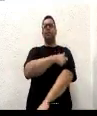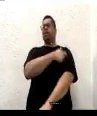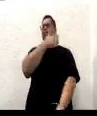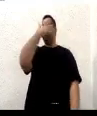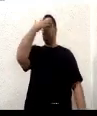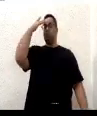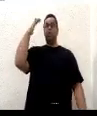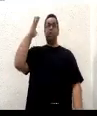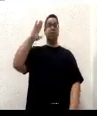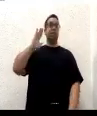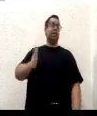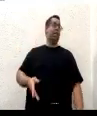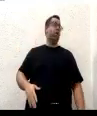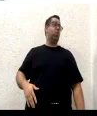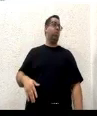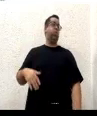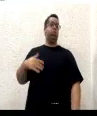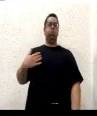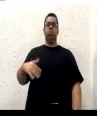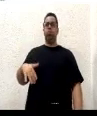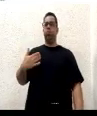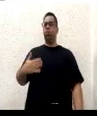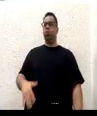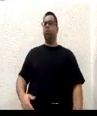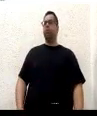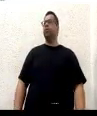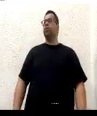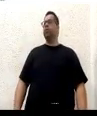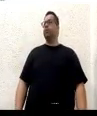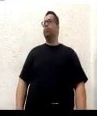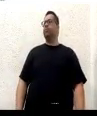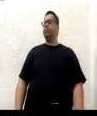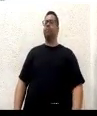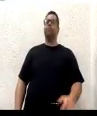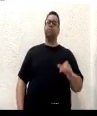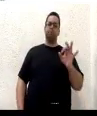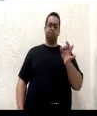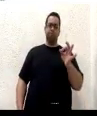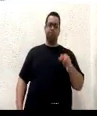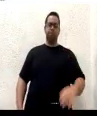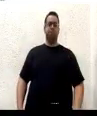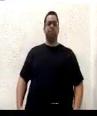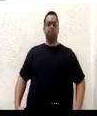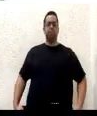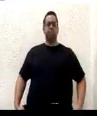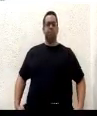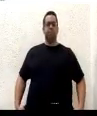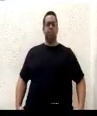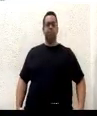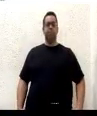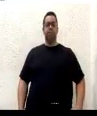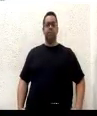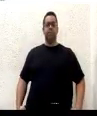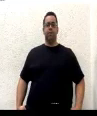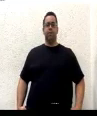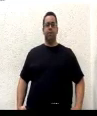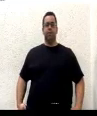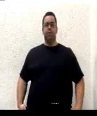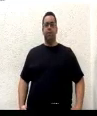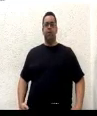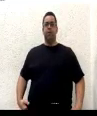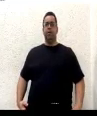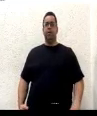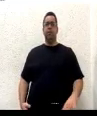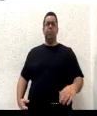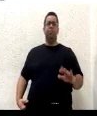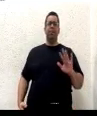tomei acho que 6 já. Tá, beleza. Mas falta de insumo,